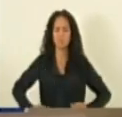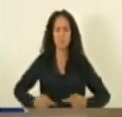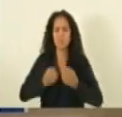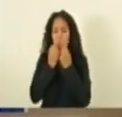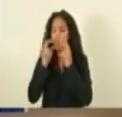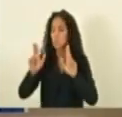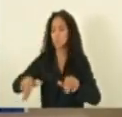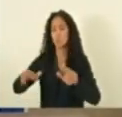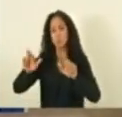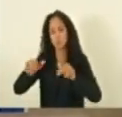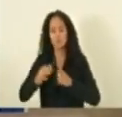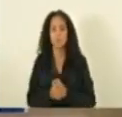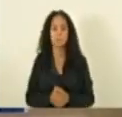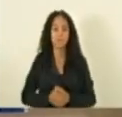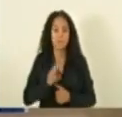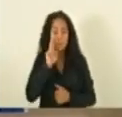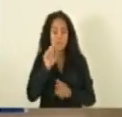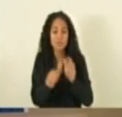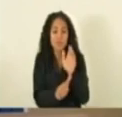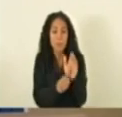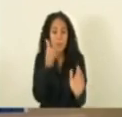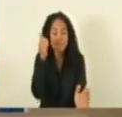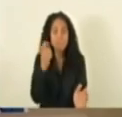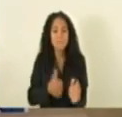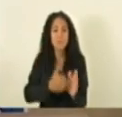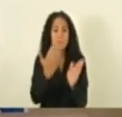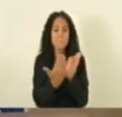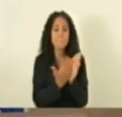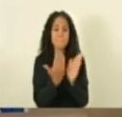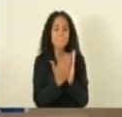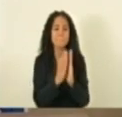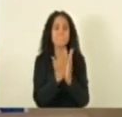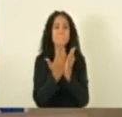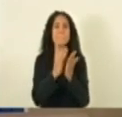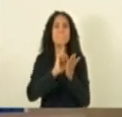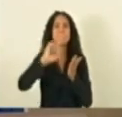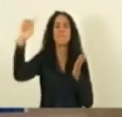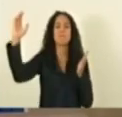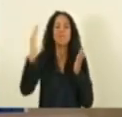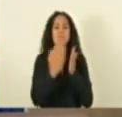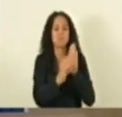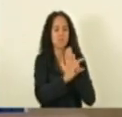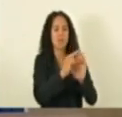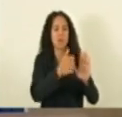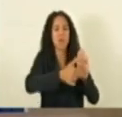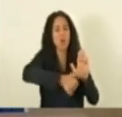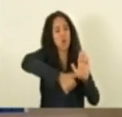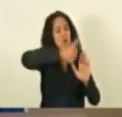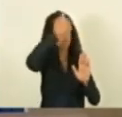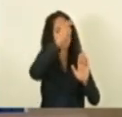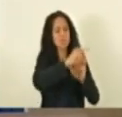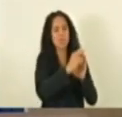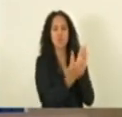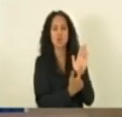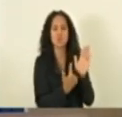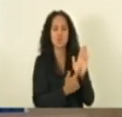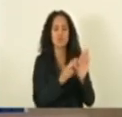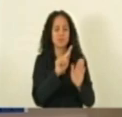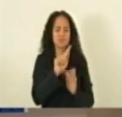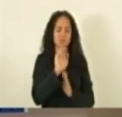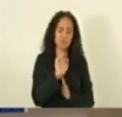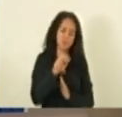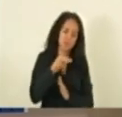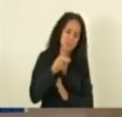até mesmo o primeiro livro da Bíblia, Gênesis, começa com uma história de um irmão matando outro por